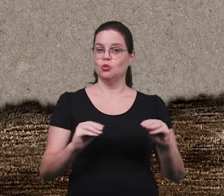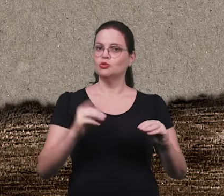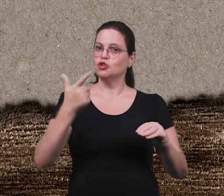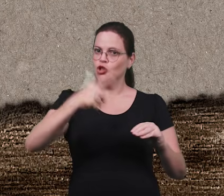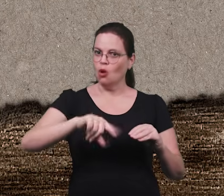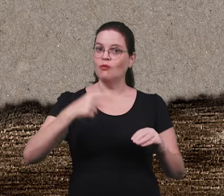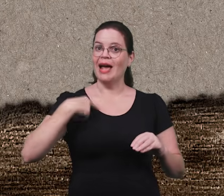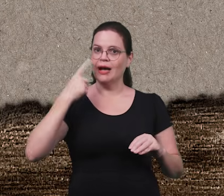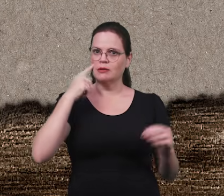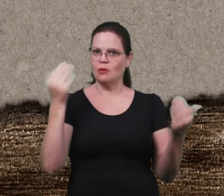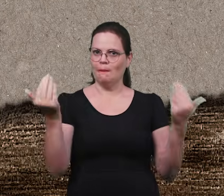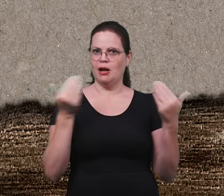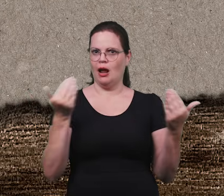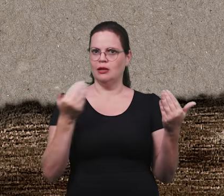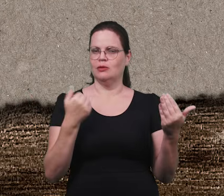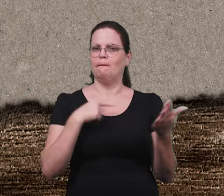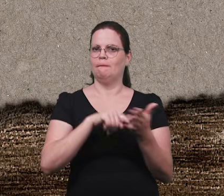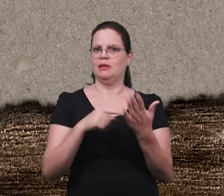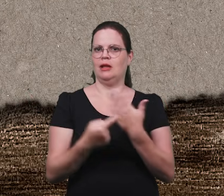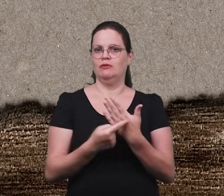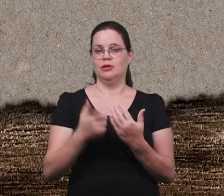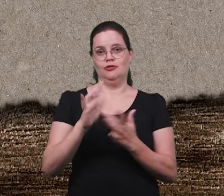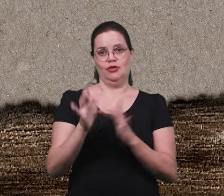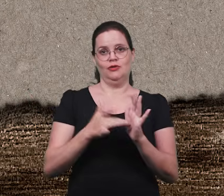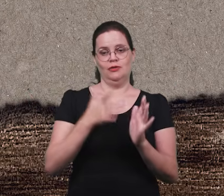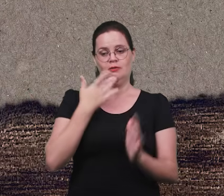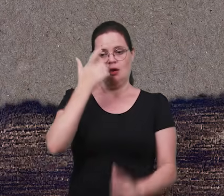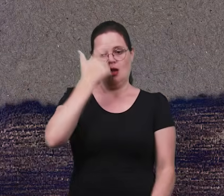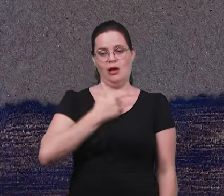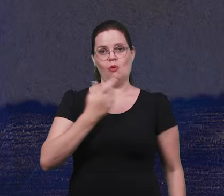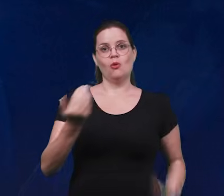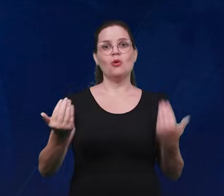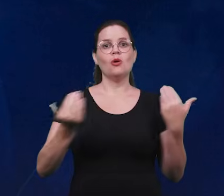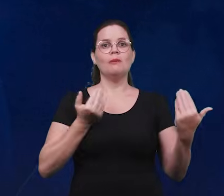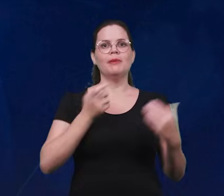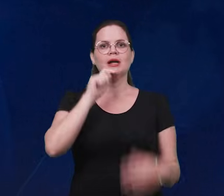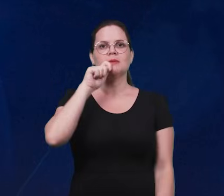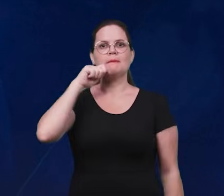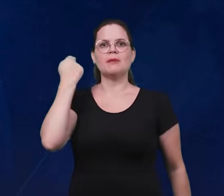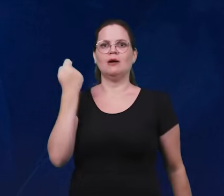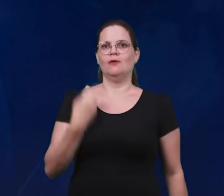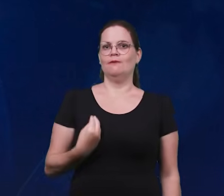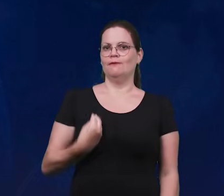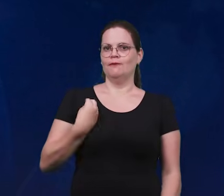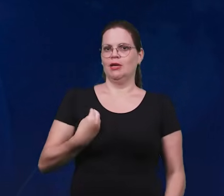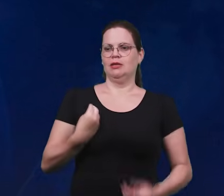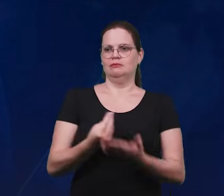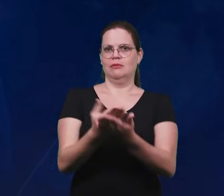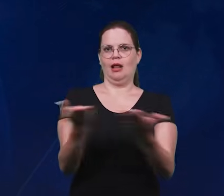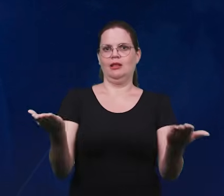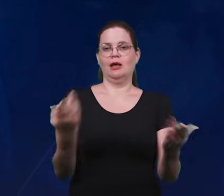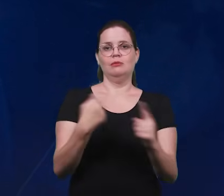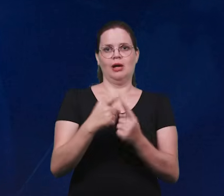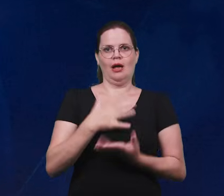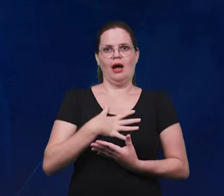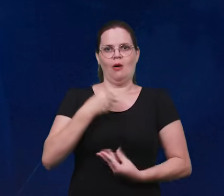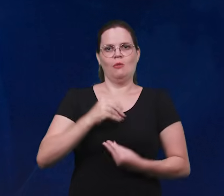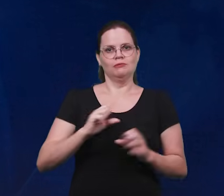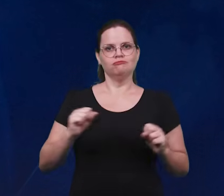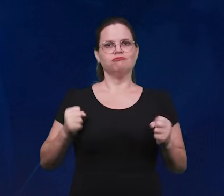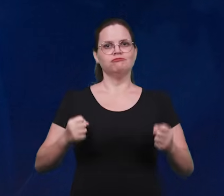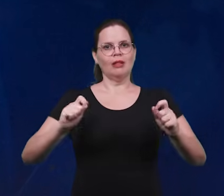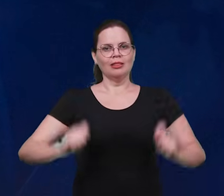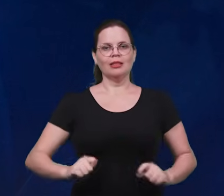repetindo: eu sou o pão da vida. Todo esse ato de compaixão de Josué, pela